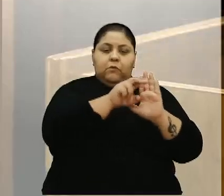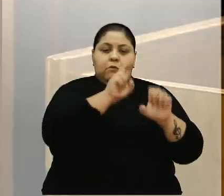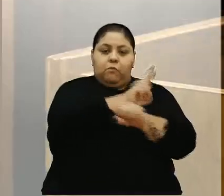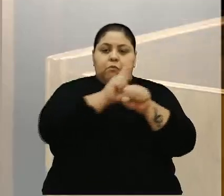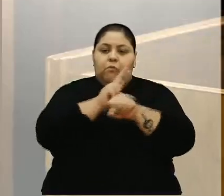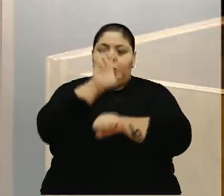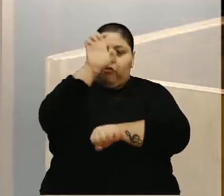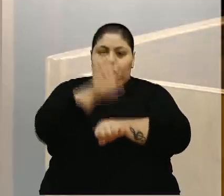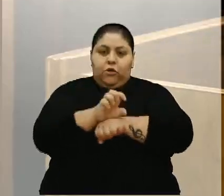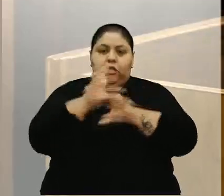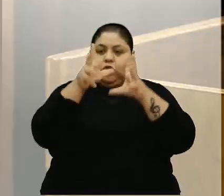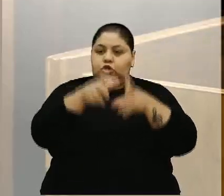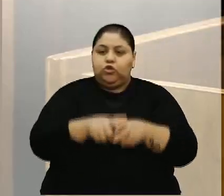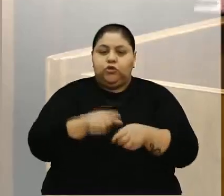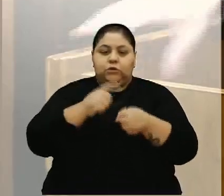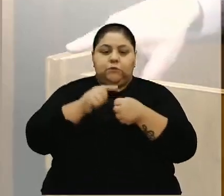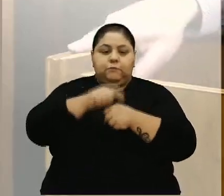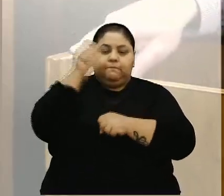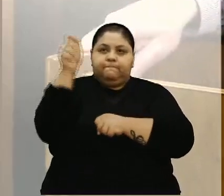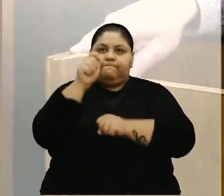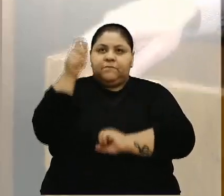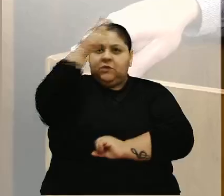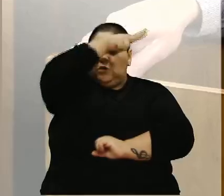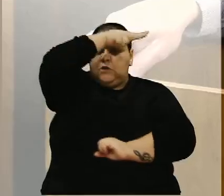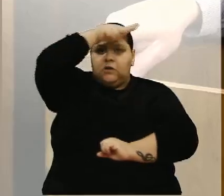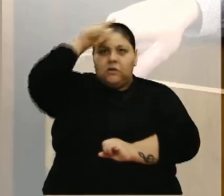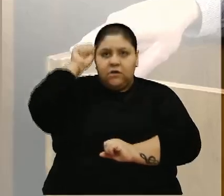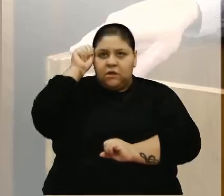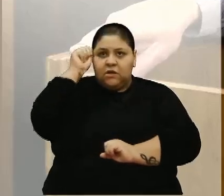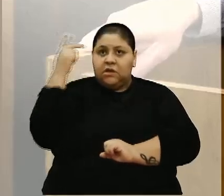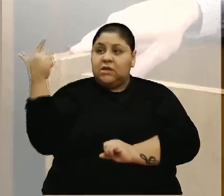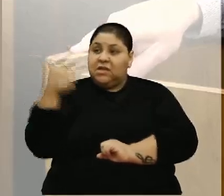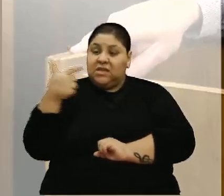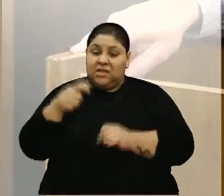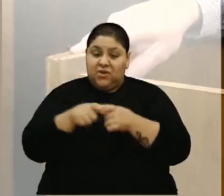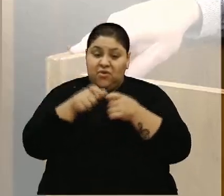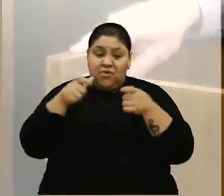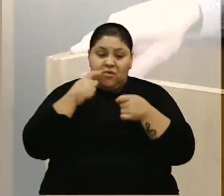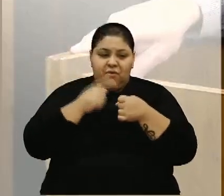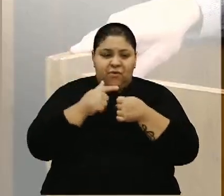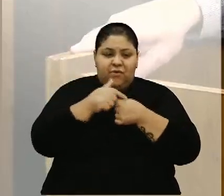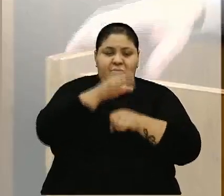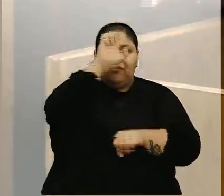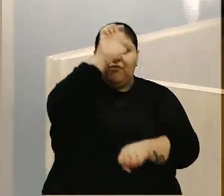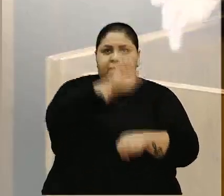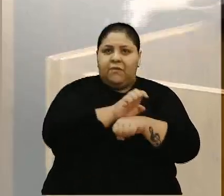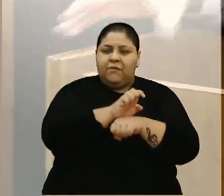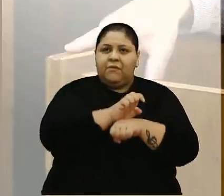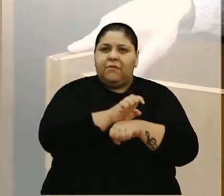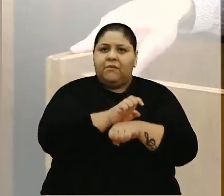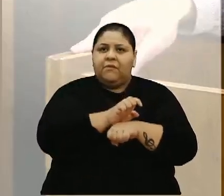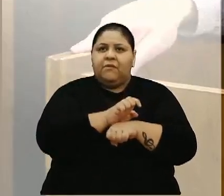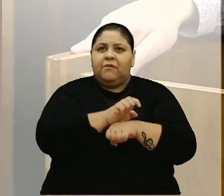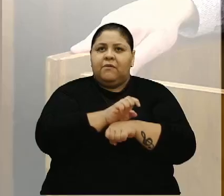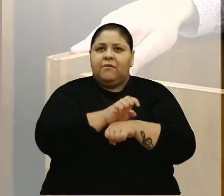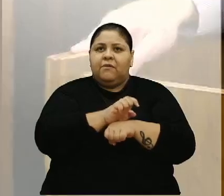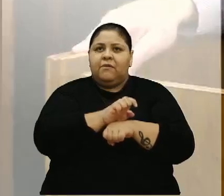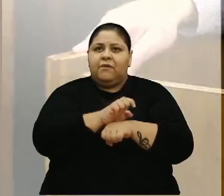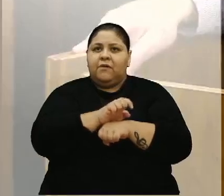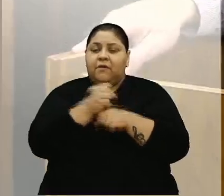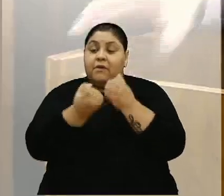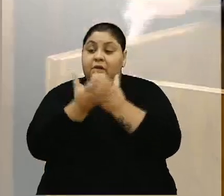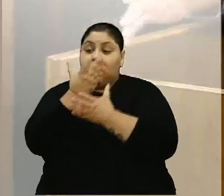as cidades gaúchas, e o prefeito, segunda maior cidade aqui do estado, colocar uma